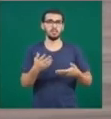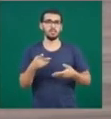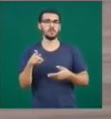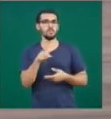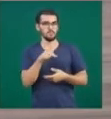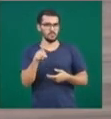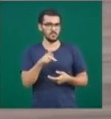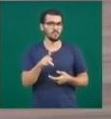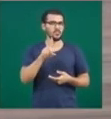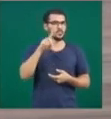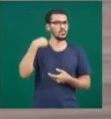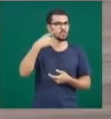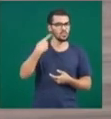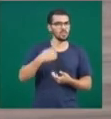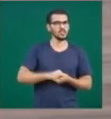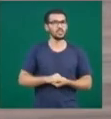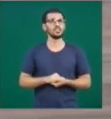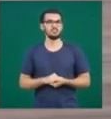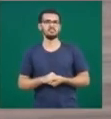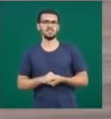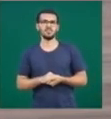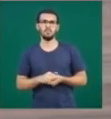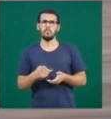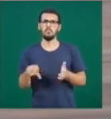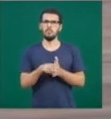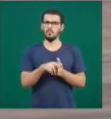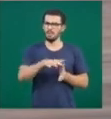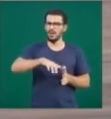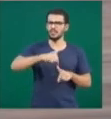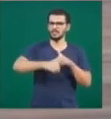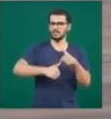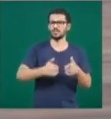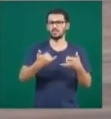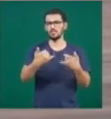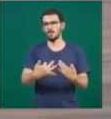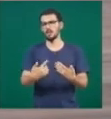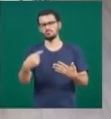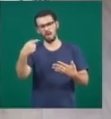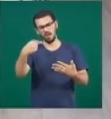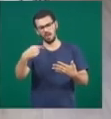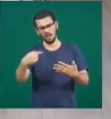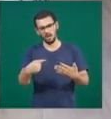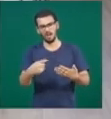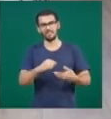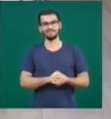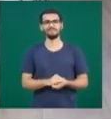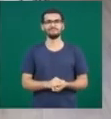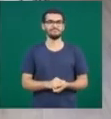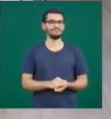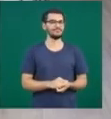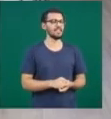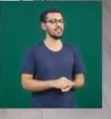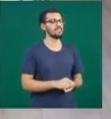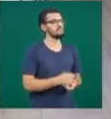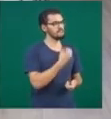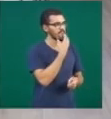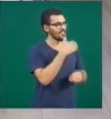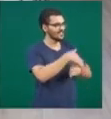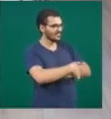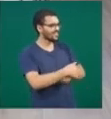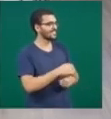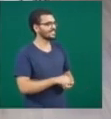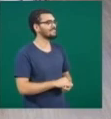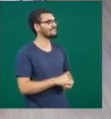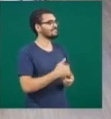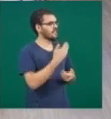que é especializado em Direito Trabalhista, vai tentar esclarecer para a gente algumas questões importantes. Uma boa noite, professor. Boa noite, Daniela. Obrigada,